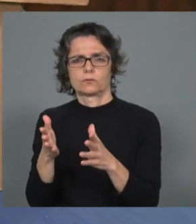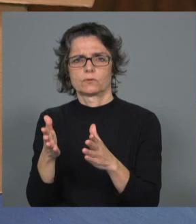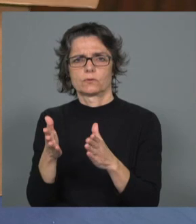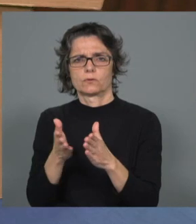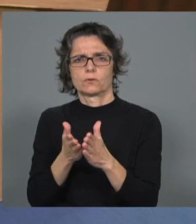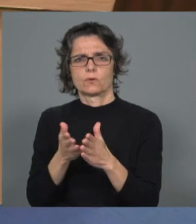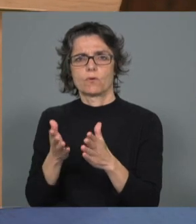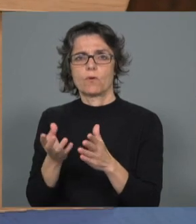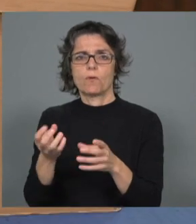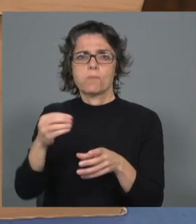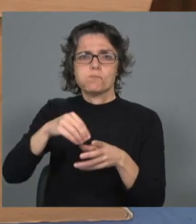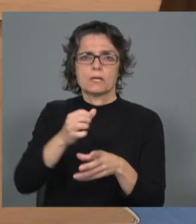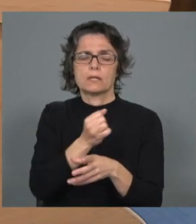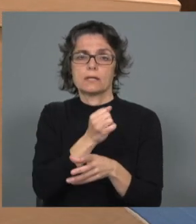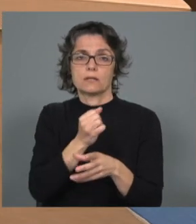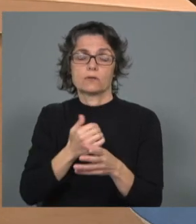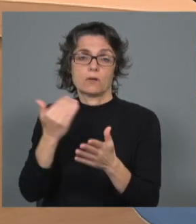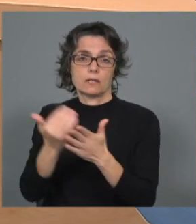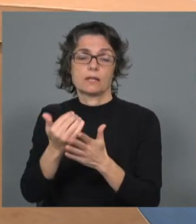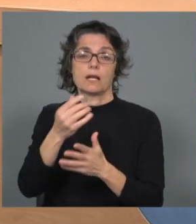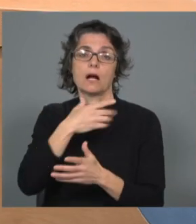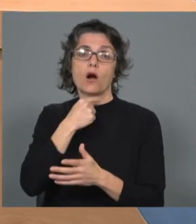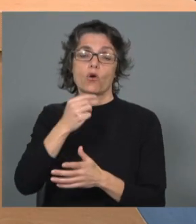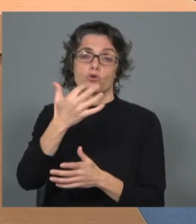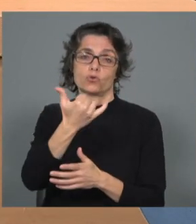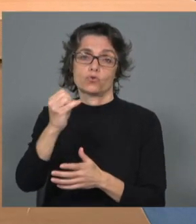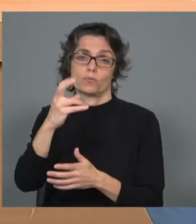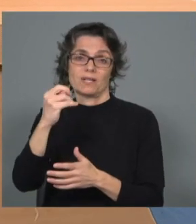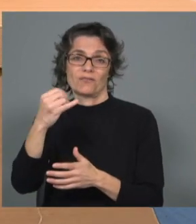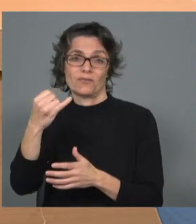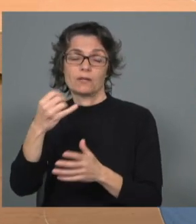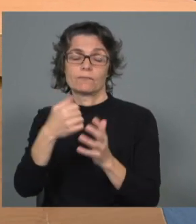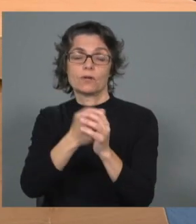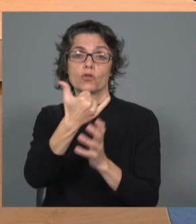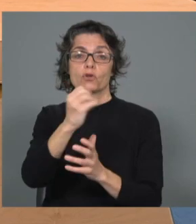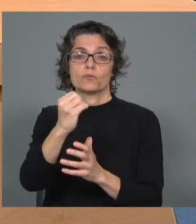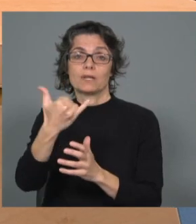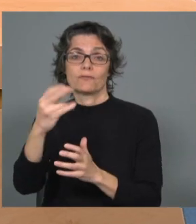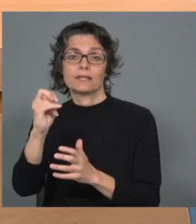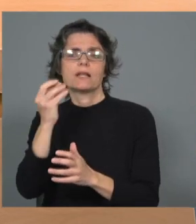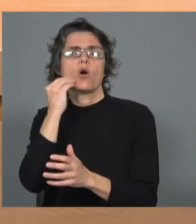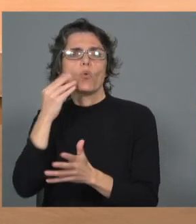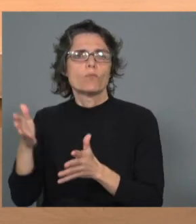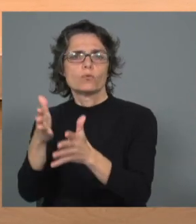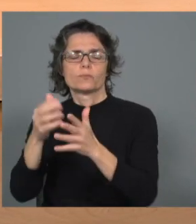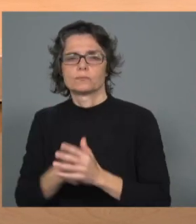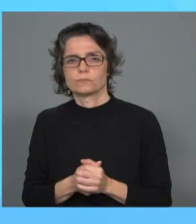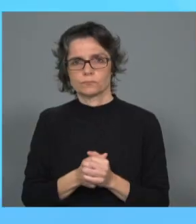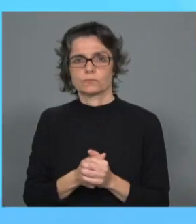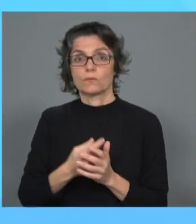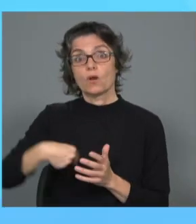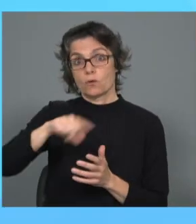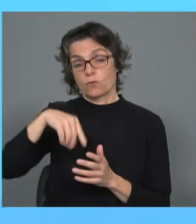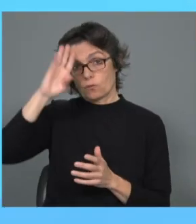numa diocese até agosto de 23? Essa é a principal preocupação, e nós sabíamos disso até antes de recebermos os